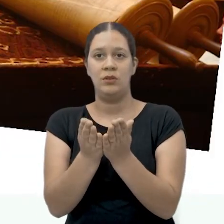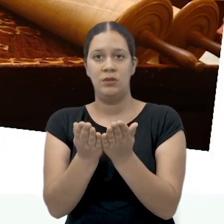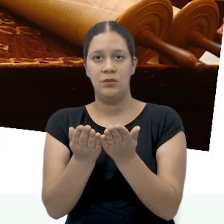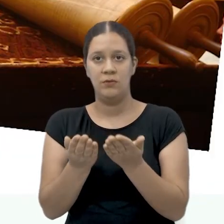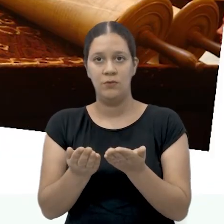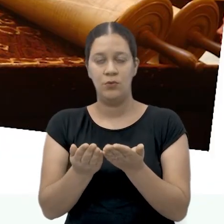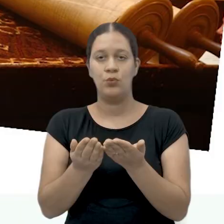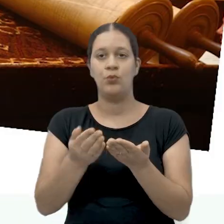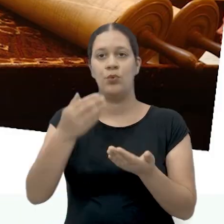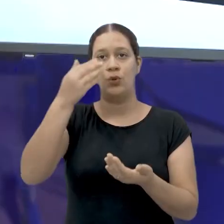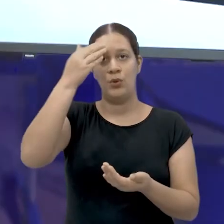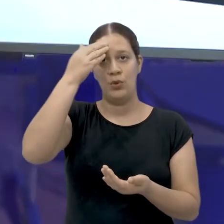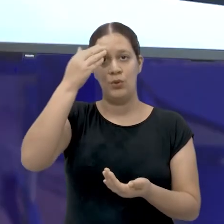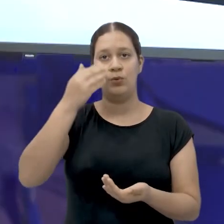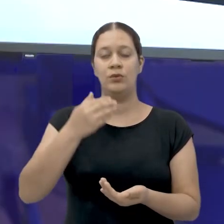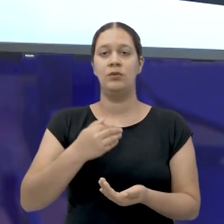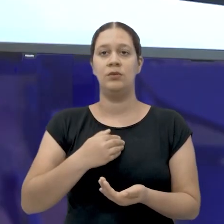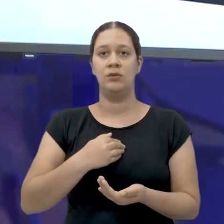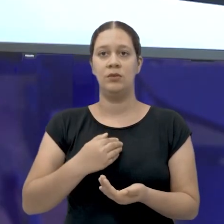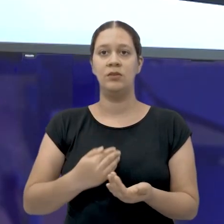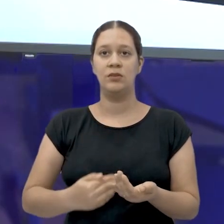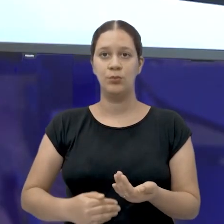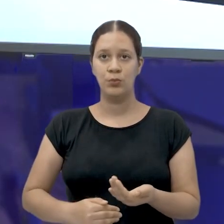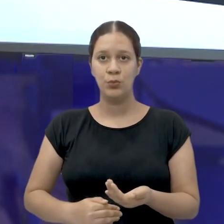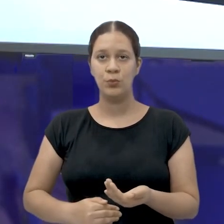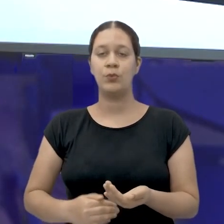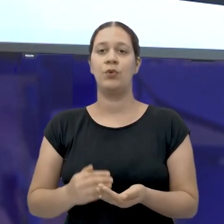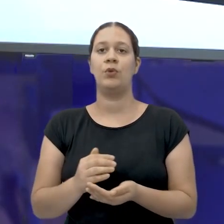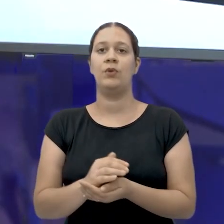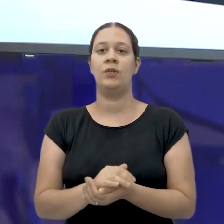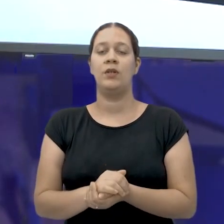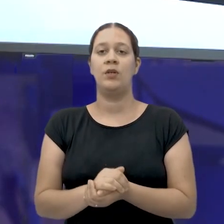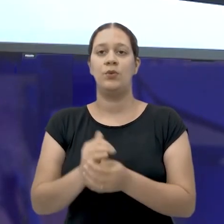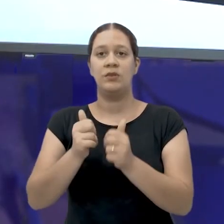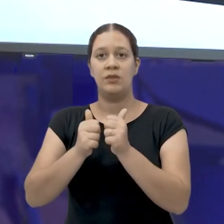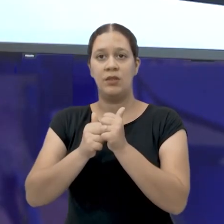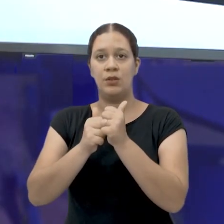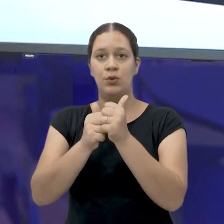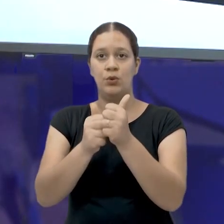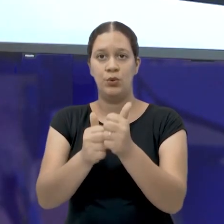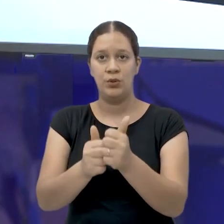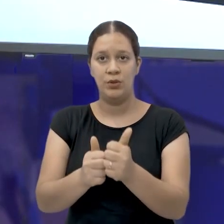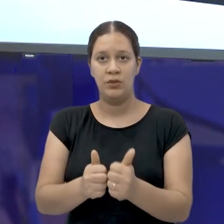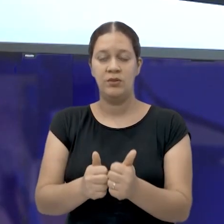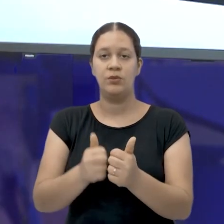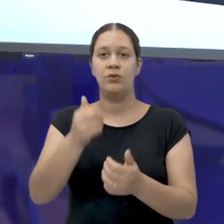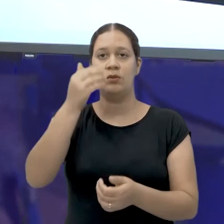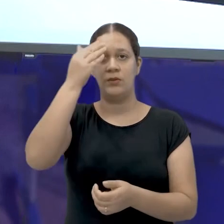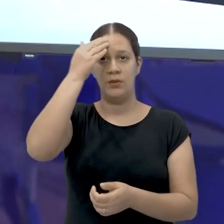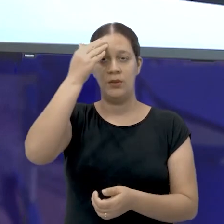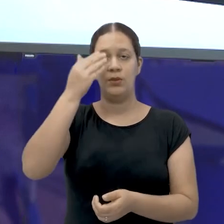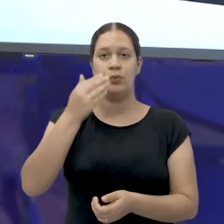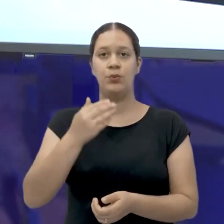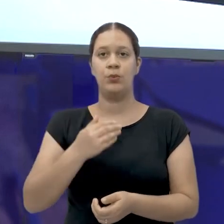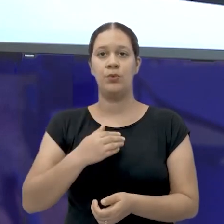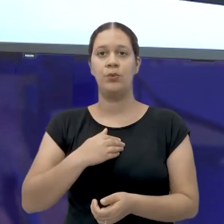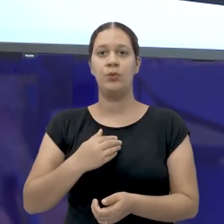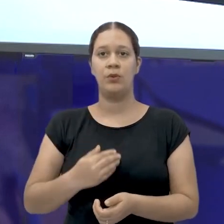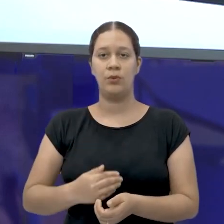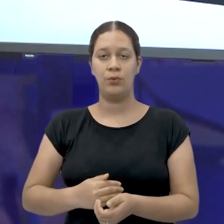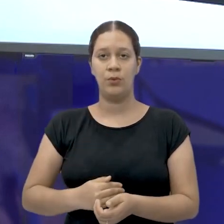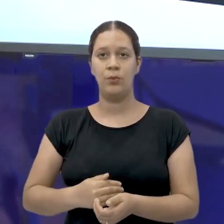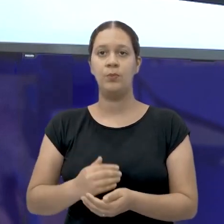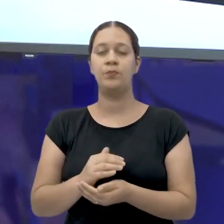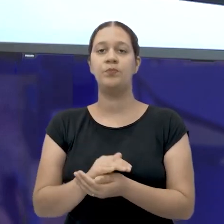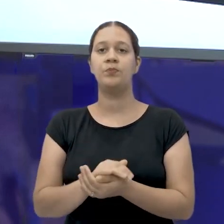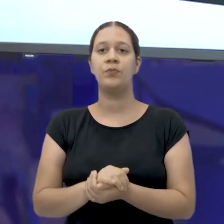para o islamismo, portanto, os seguidores do islamismo seguem o